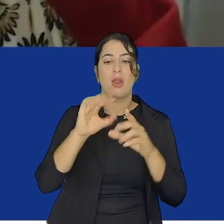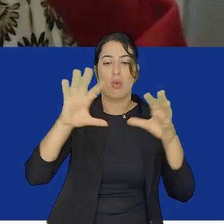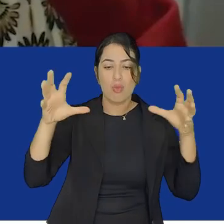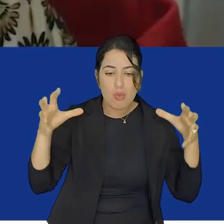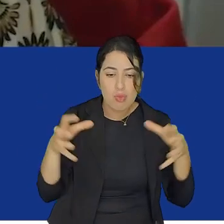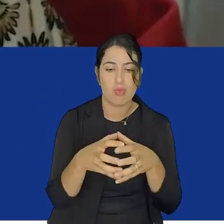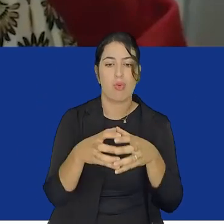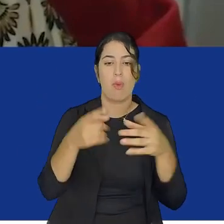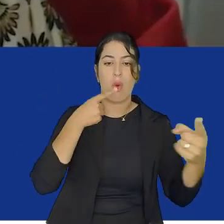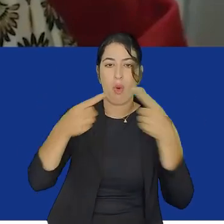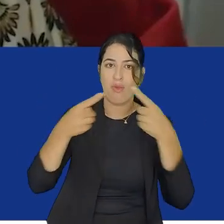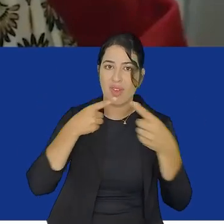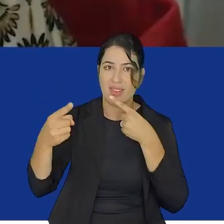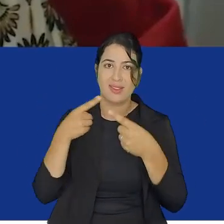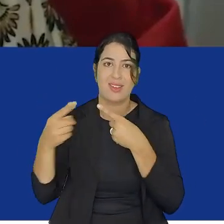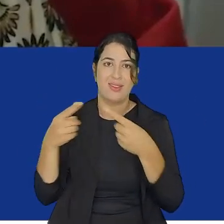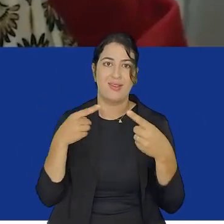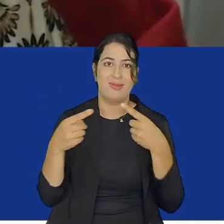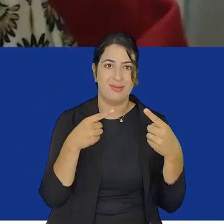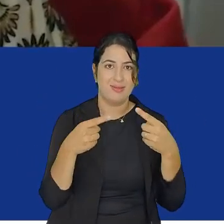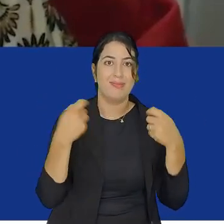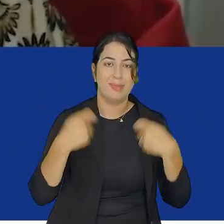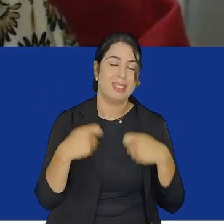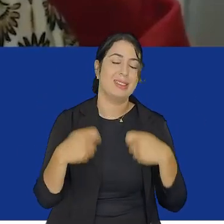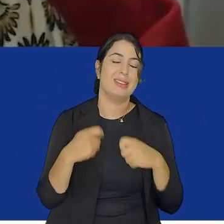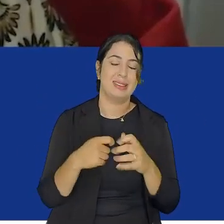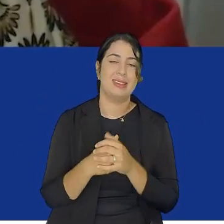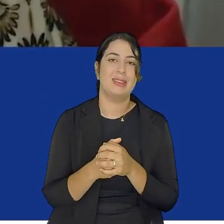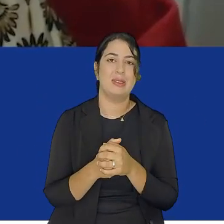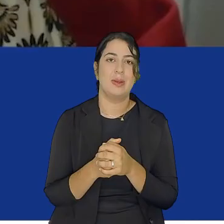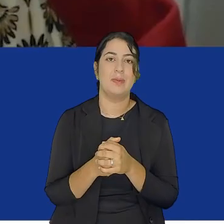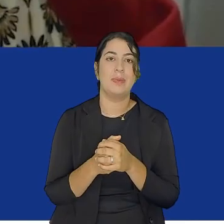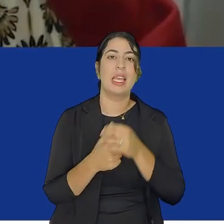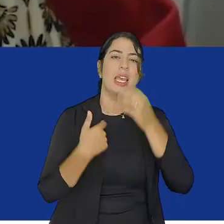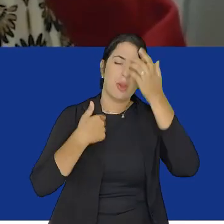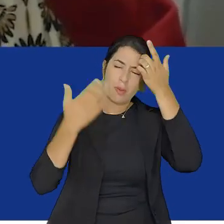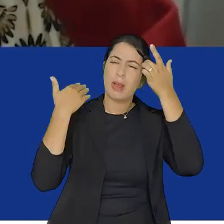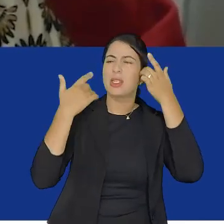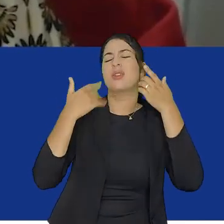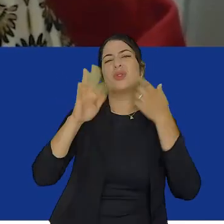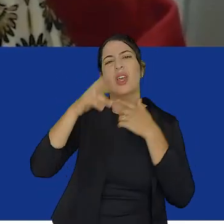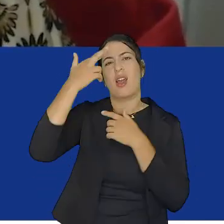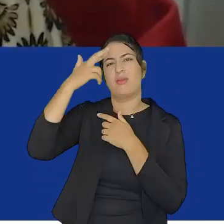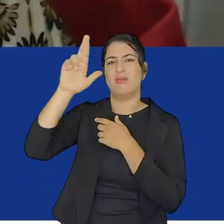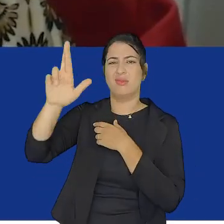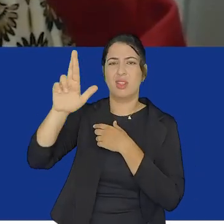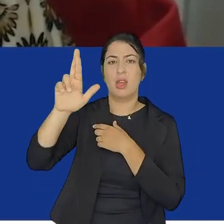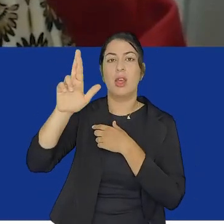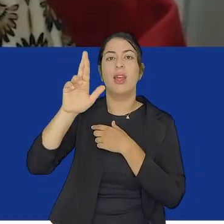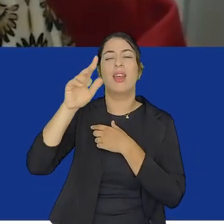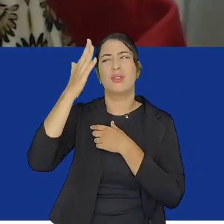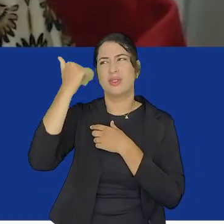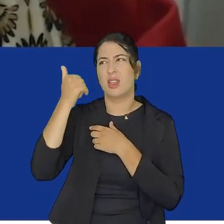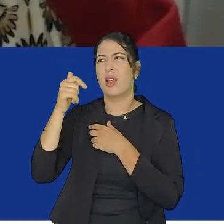é uma coisa aqui, né? Eu também já fui gestora, é um lugar muito solitário, mas nós precisamos fazer uma escolha